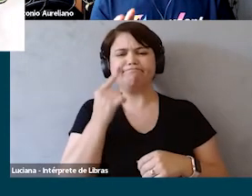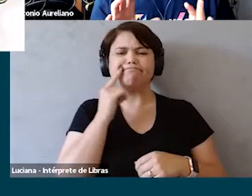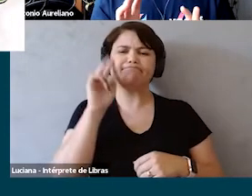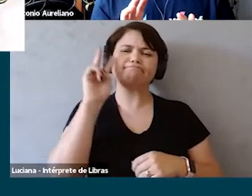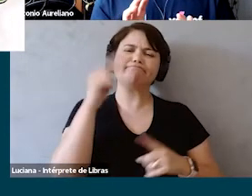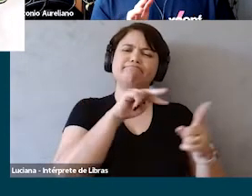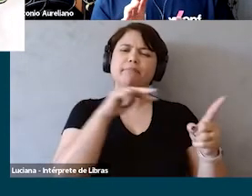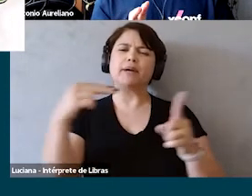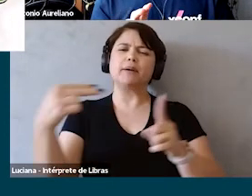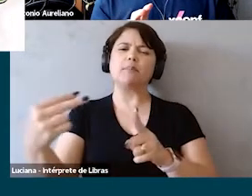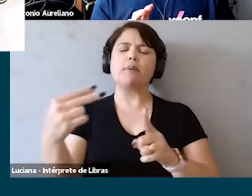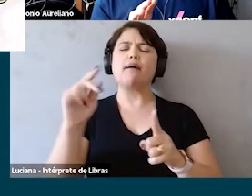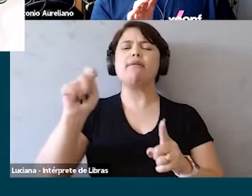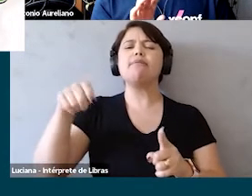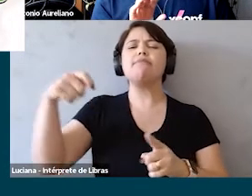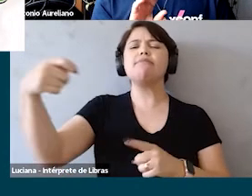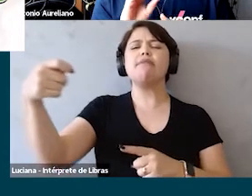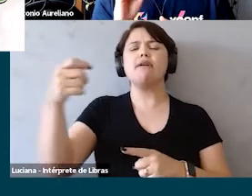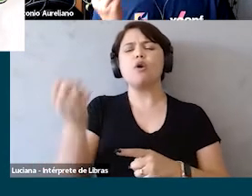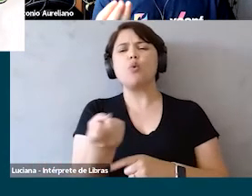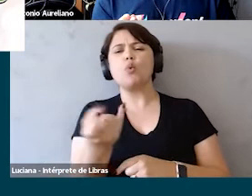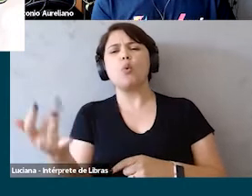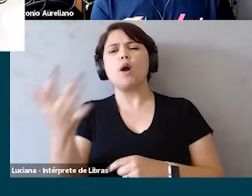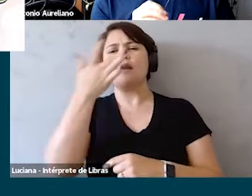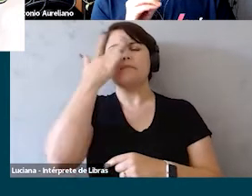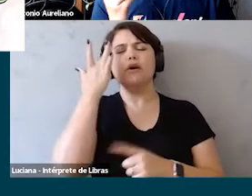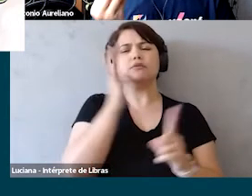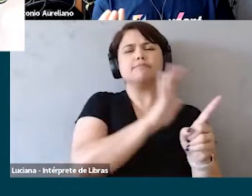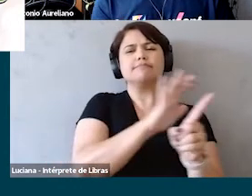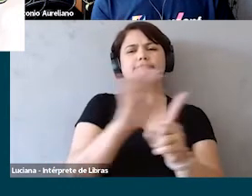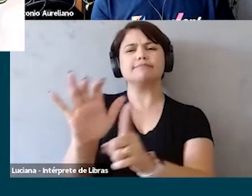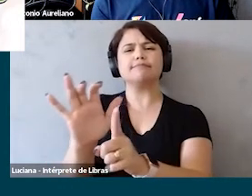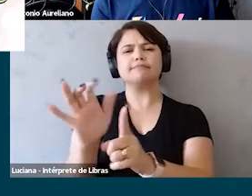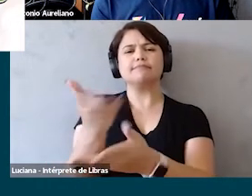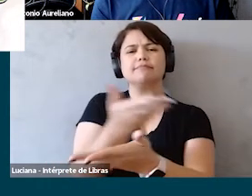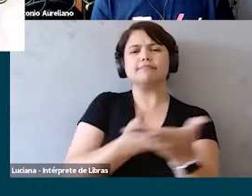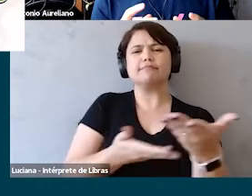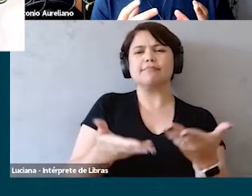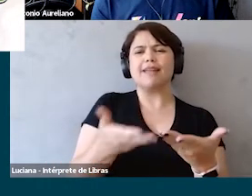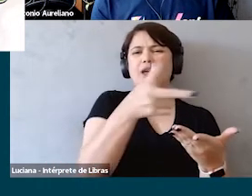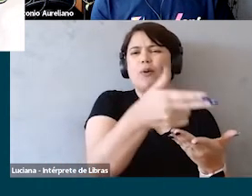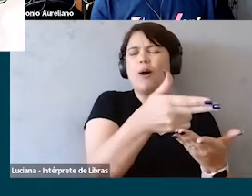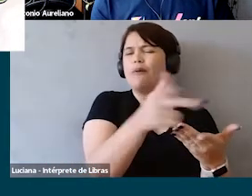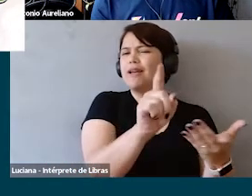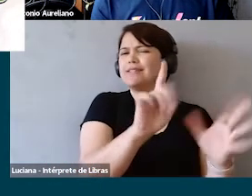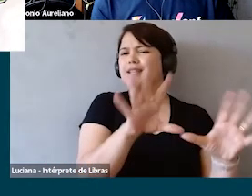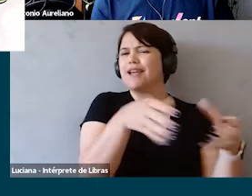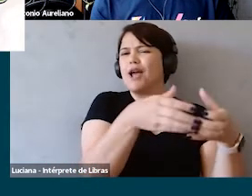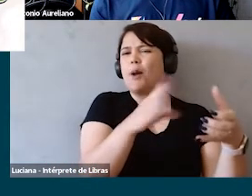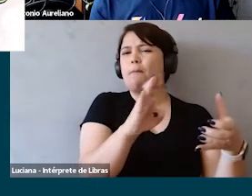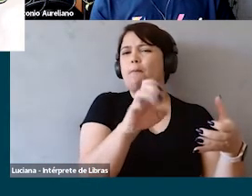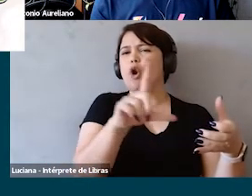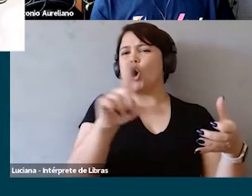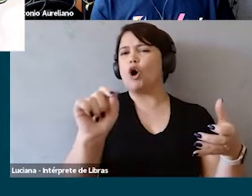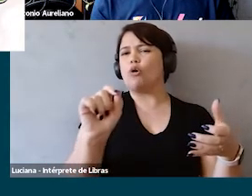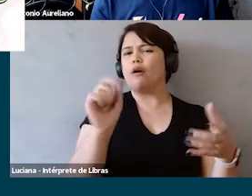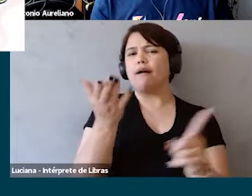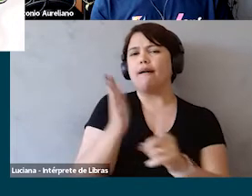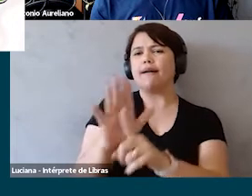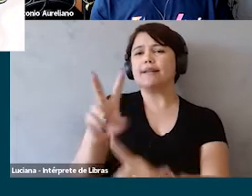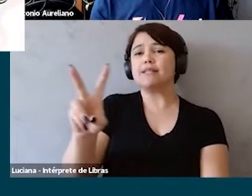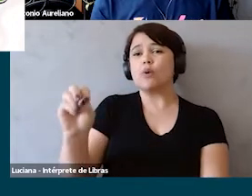Quando a gente coloca a perspectiva de quantas pessoas são afetadas, a gente vai descobrir que uma troça como Seguro Tonho, ela